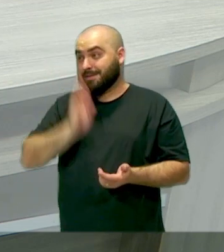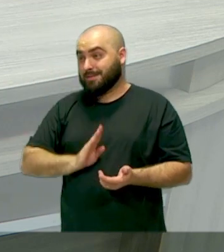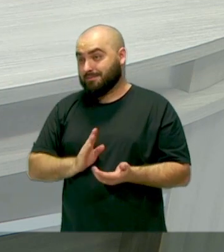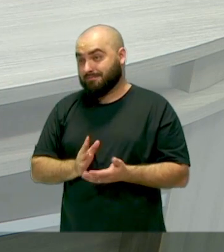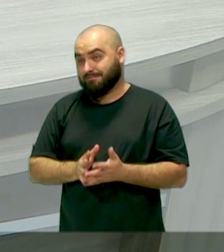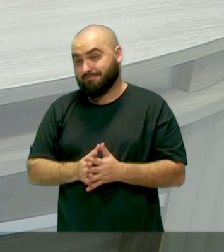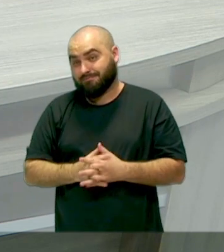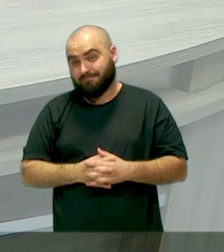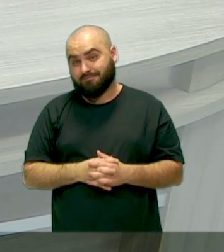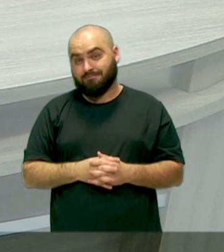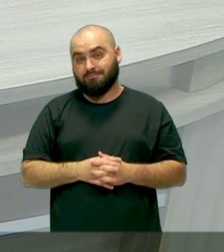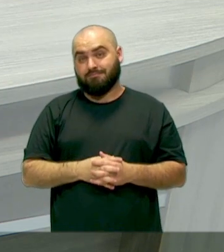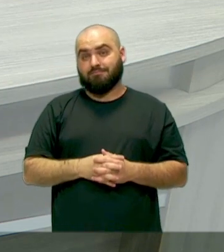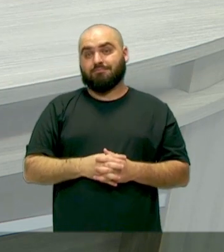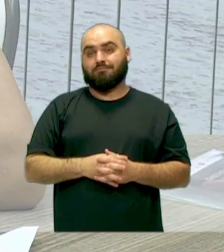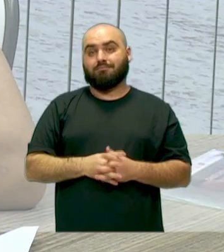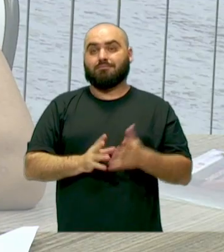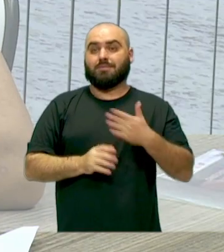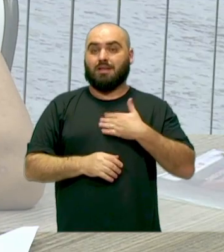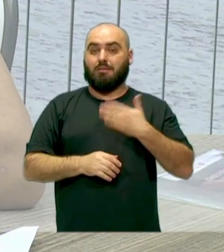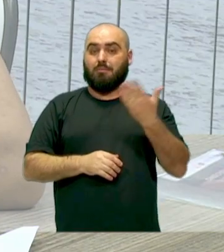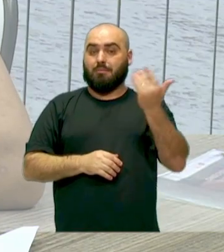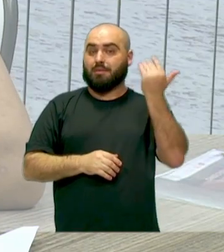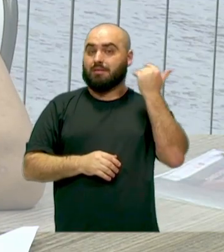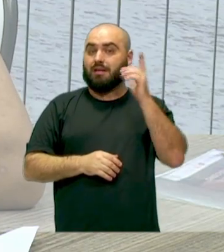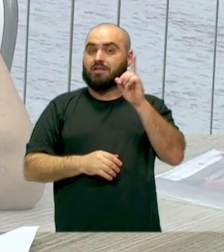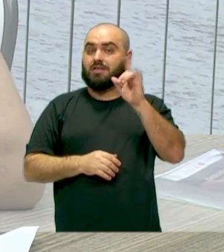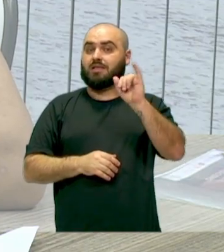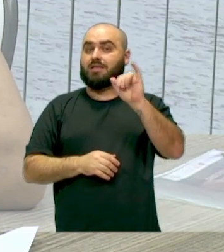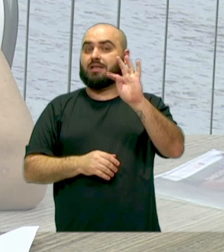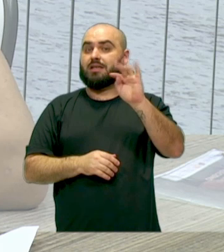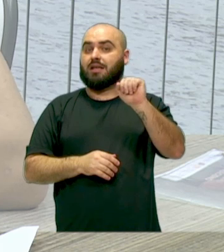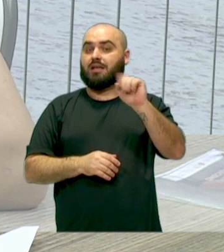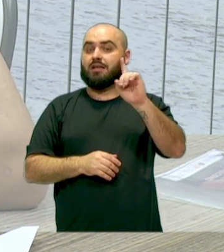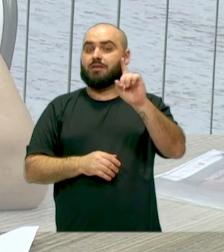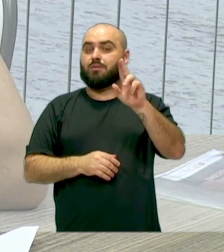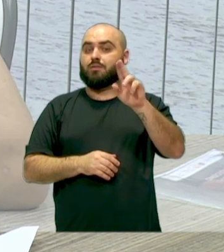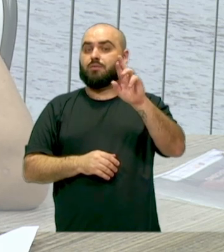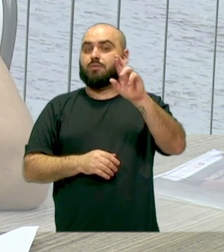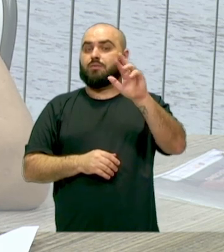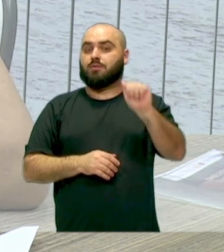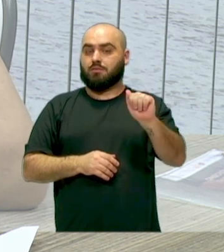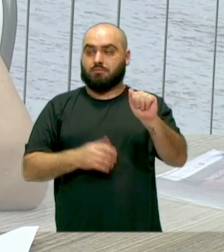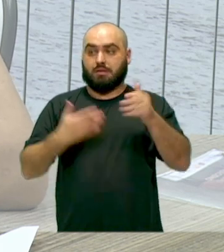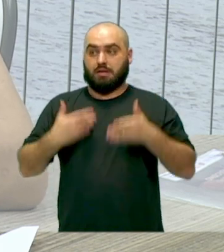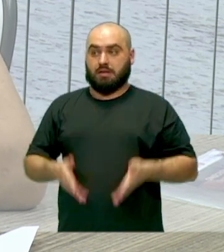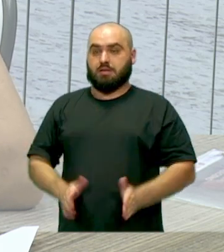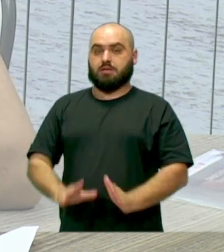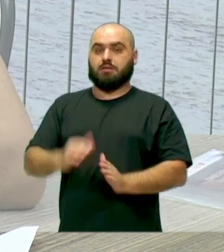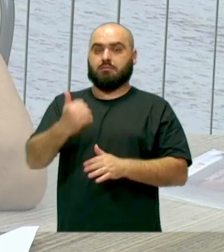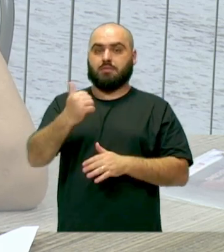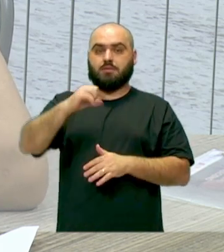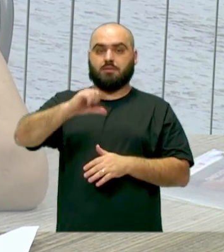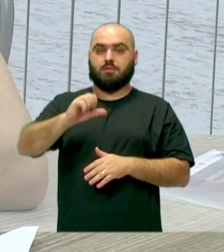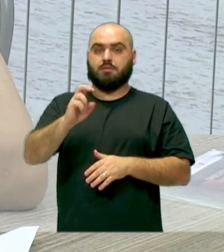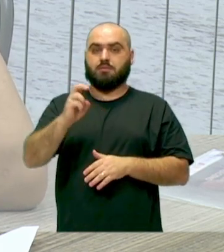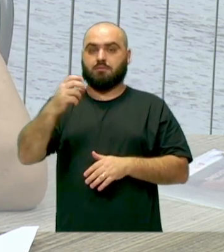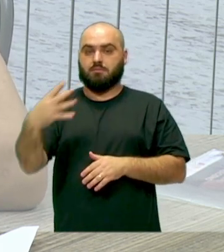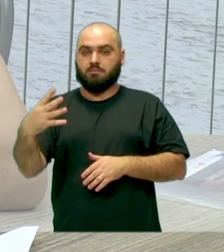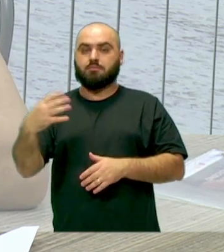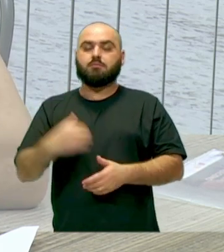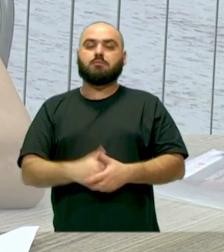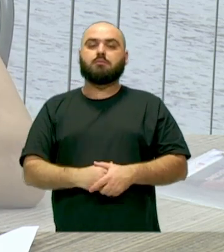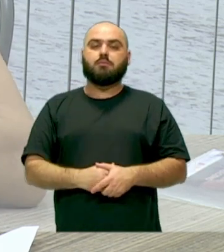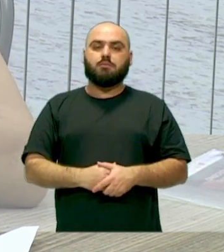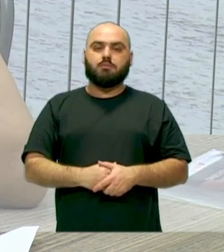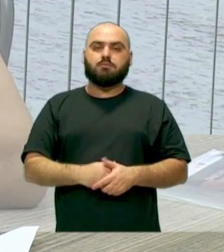eu costumo dizer que eu sou da época da ditadura, né? Eu sou nascida em 54, então